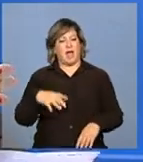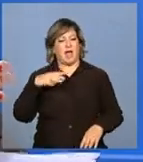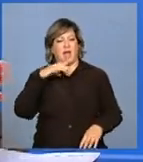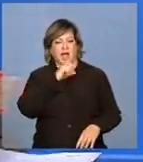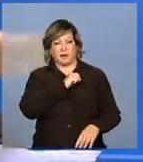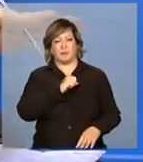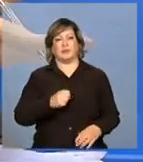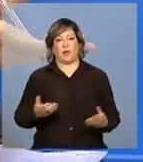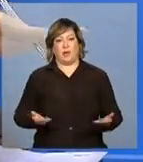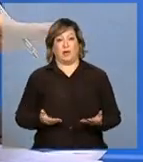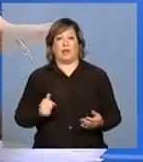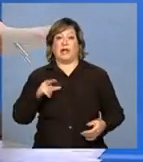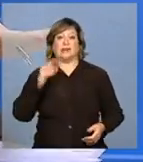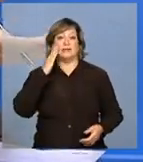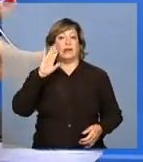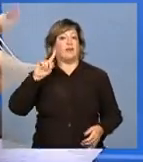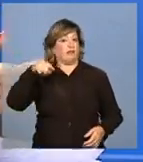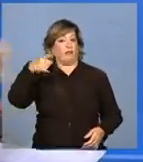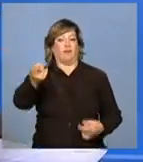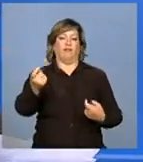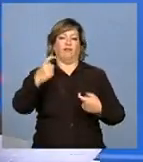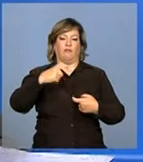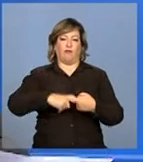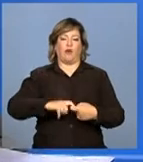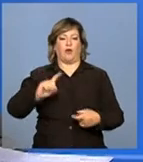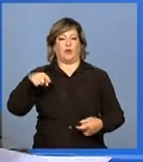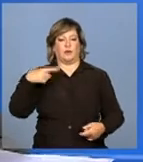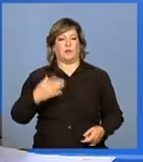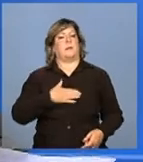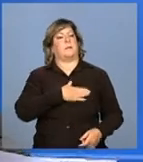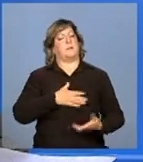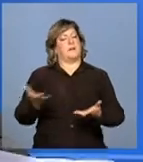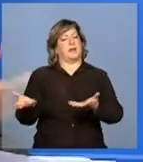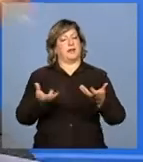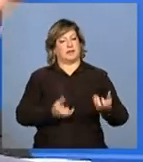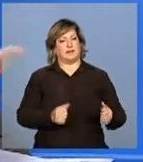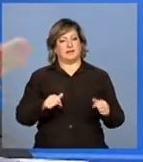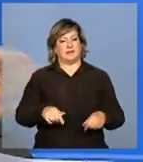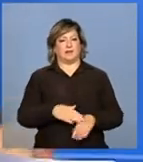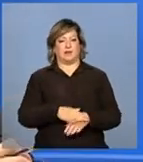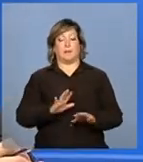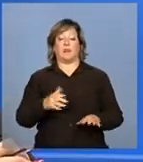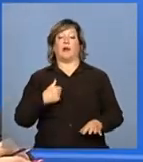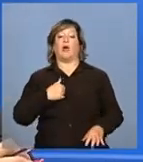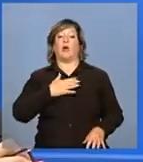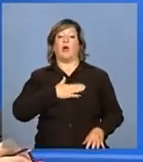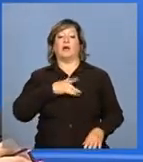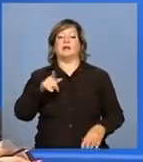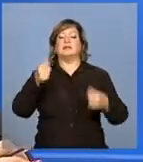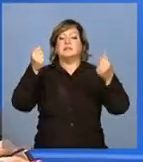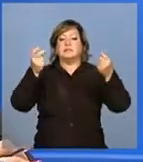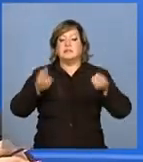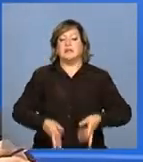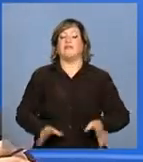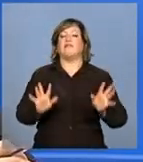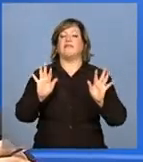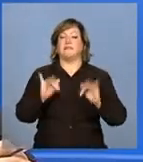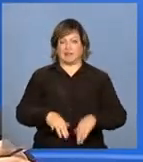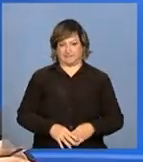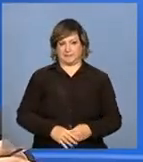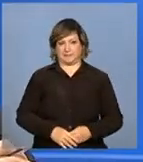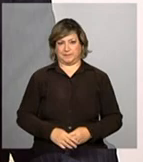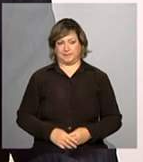rapidinho hoje né quem sabe que você consegue voltar em um próximo vai ser um prazer estar conversando com você mas eu gostaria que você fizesse suas considerações